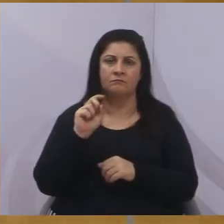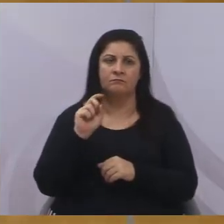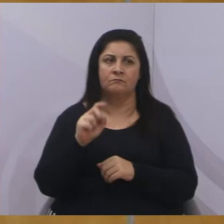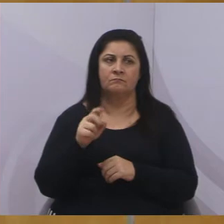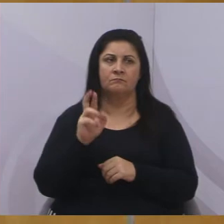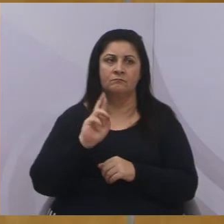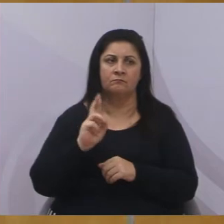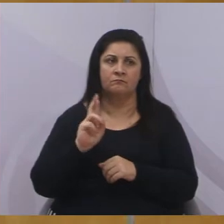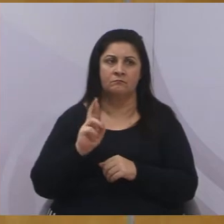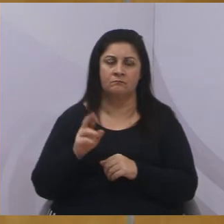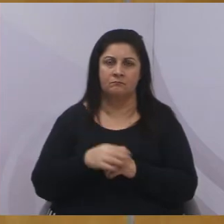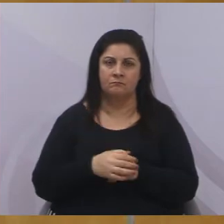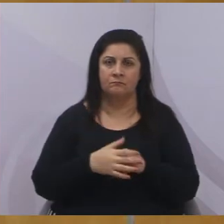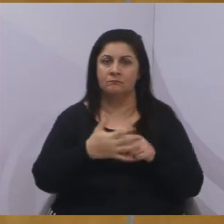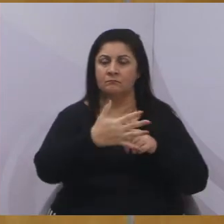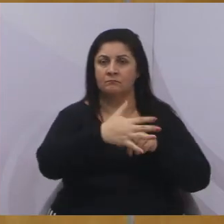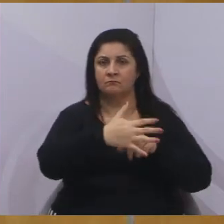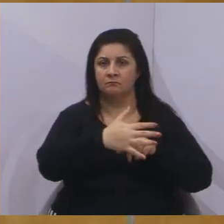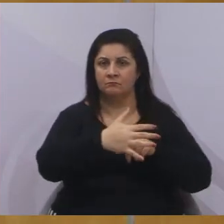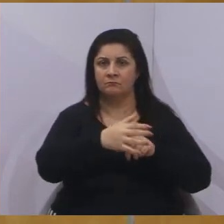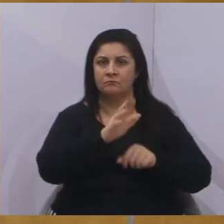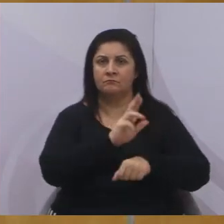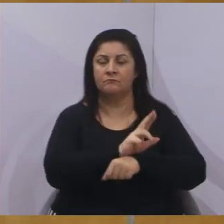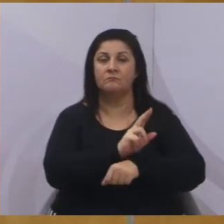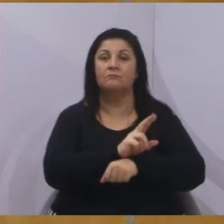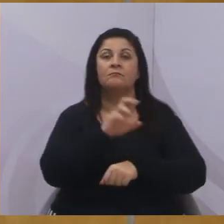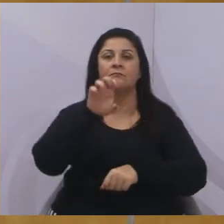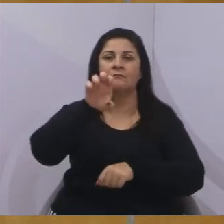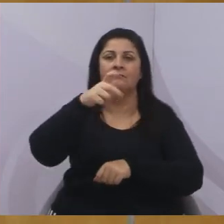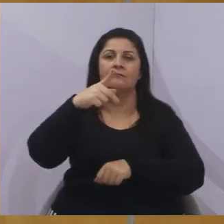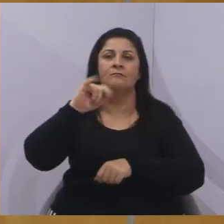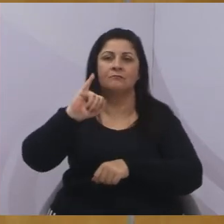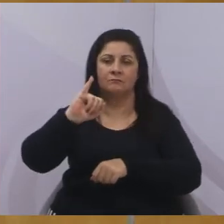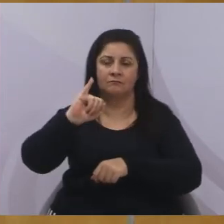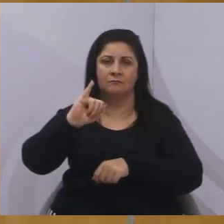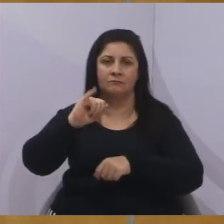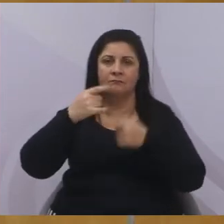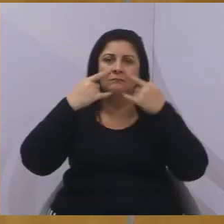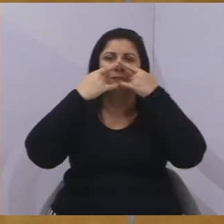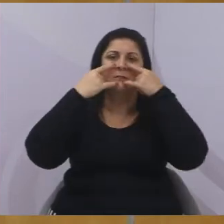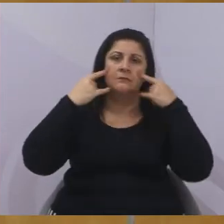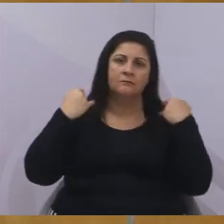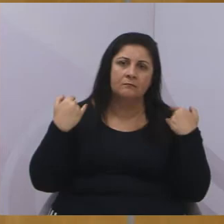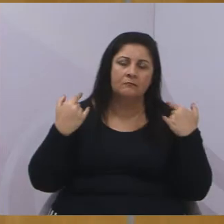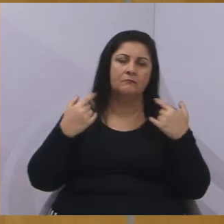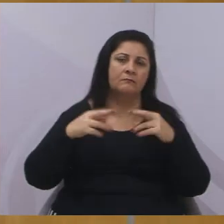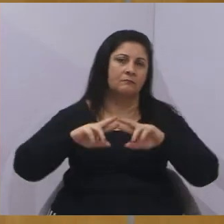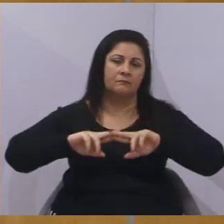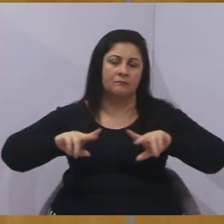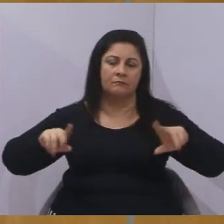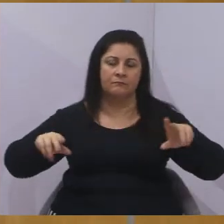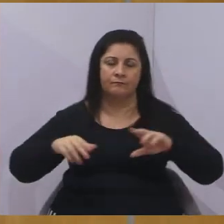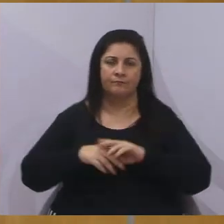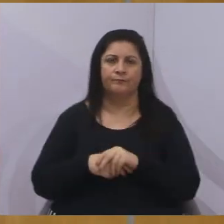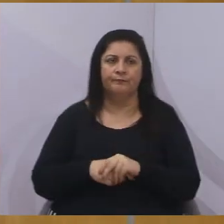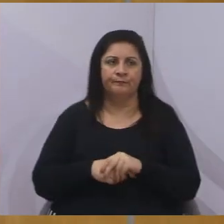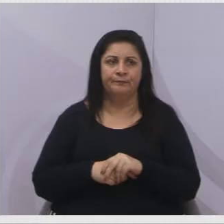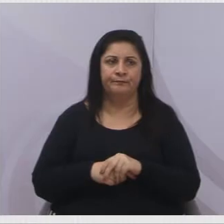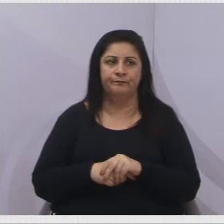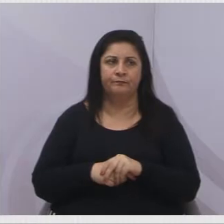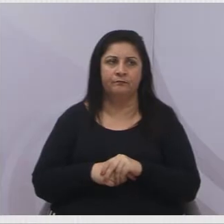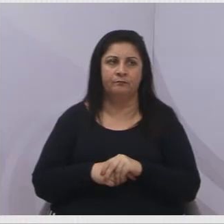57.999 em equipamentos de proteção individual para os nossos trabalhadores. Aplicação em